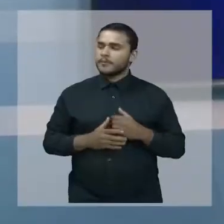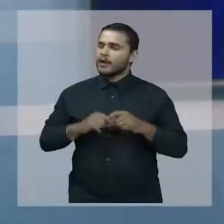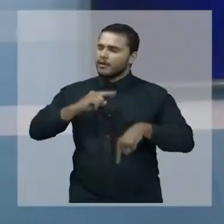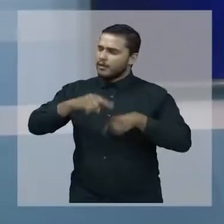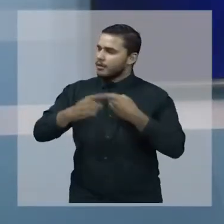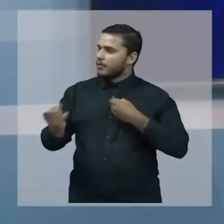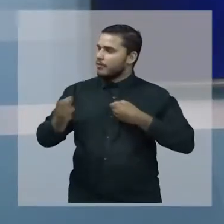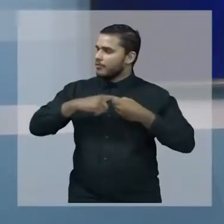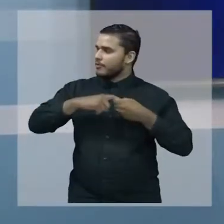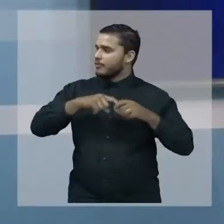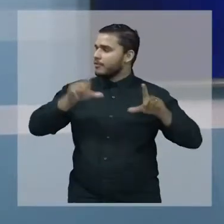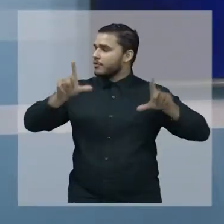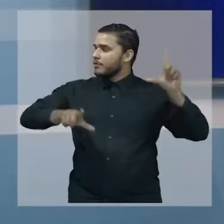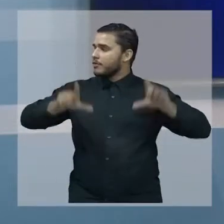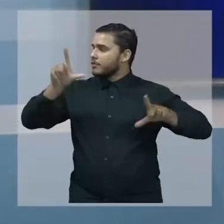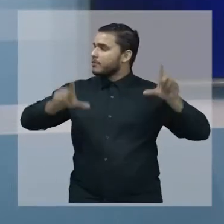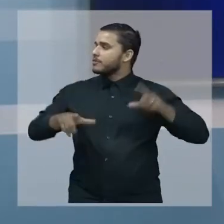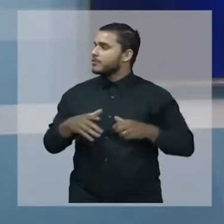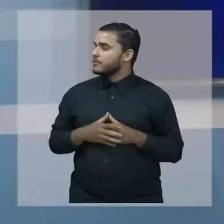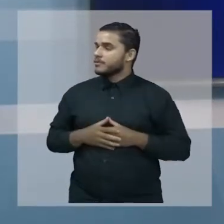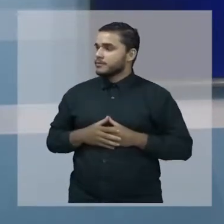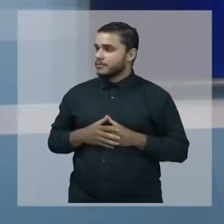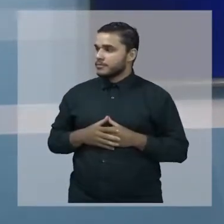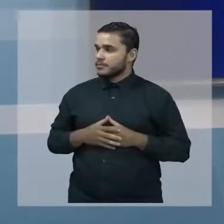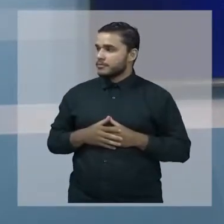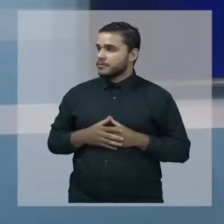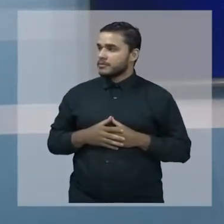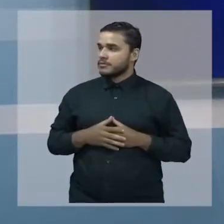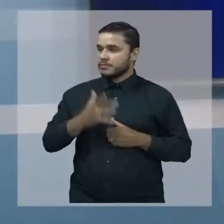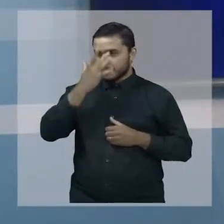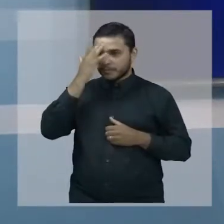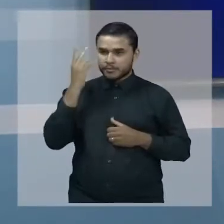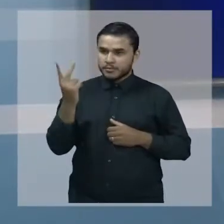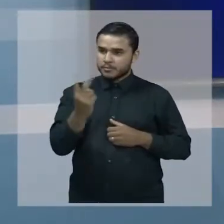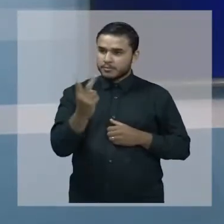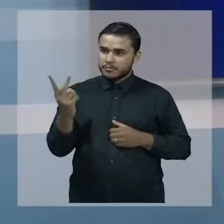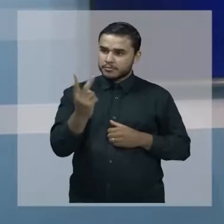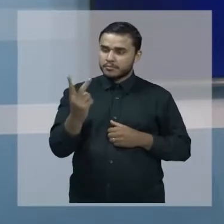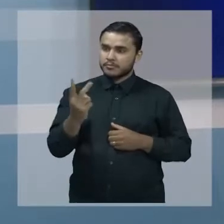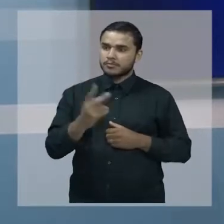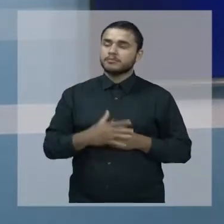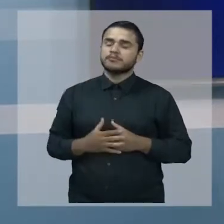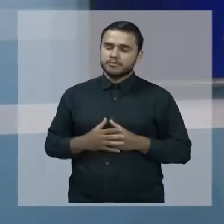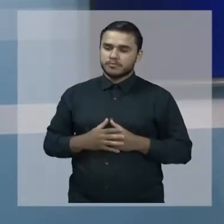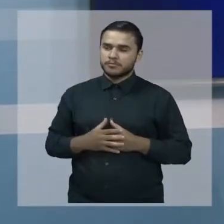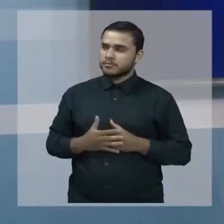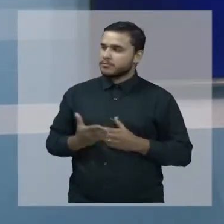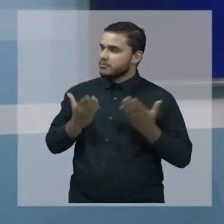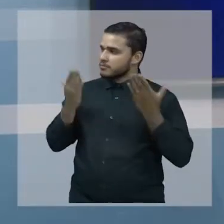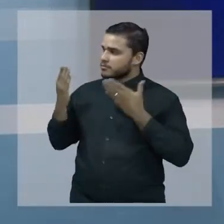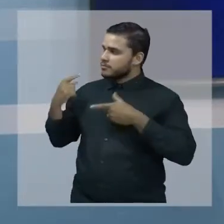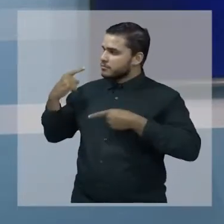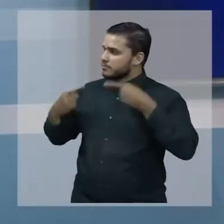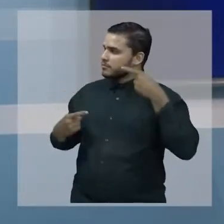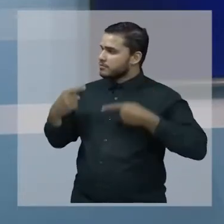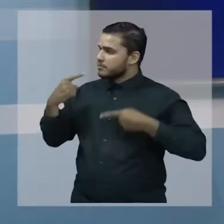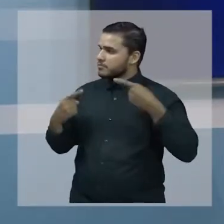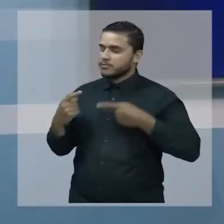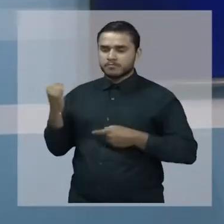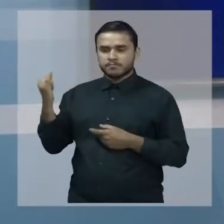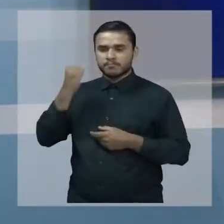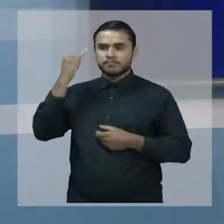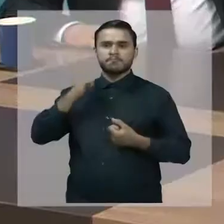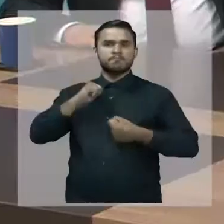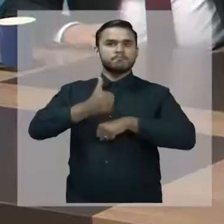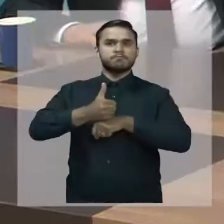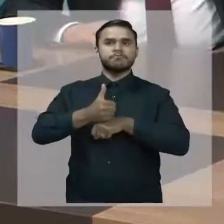e certamente voltaremos aqui muitas outras vezes. Eu estou aqui diante de dois constitucionalistas, estou diante de um político que